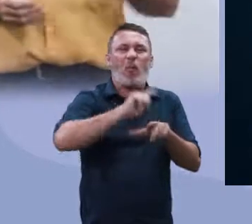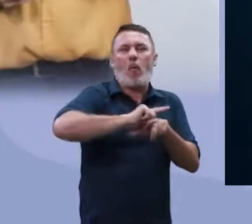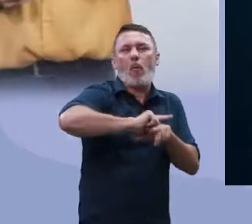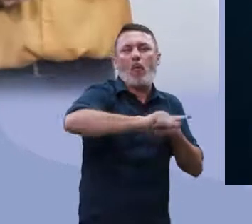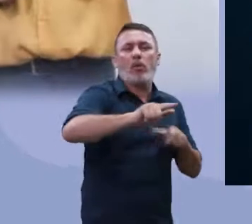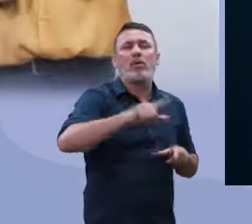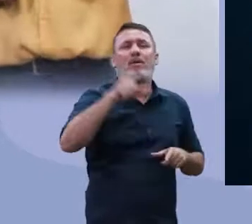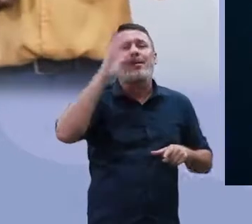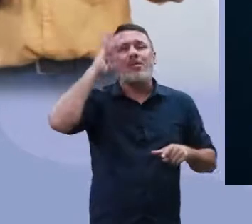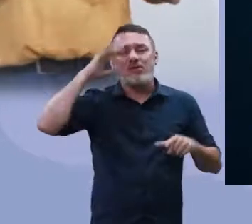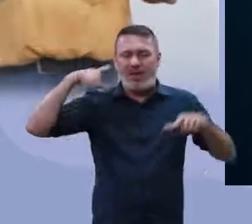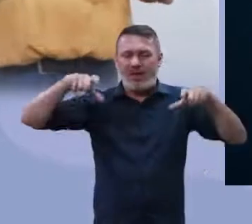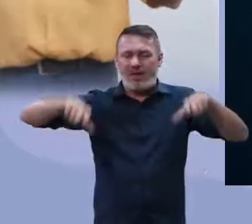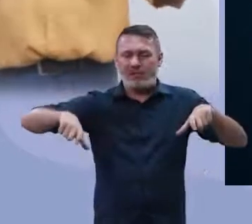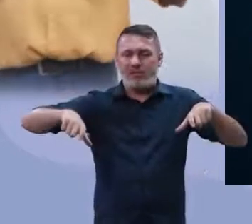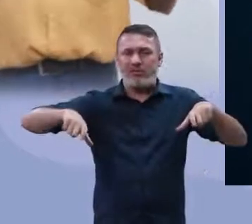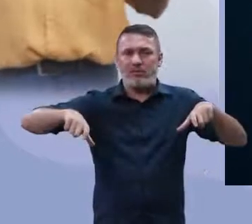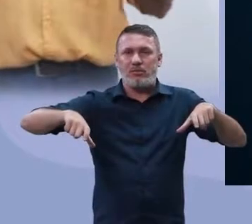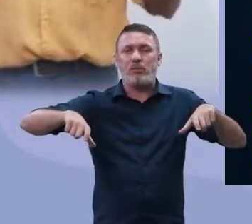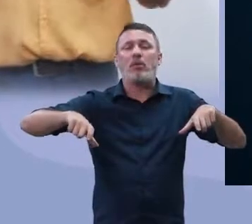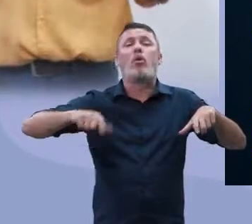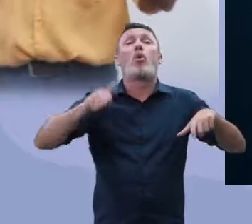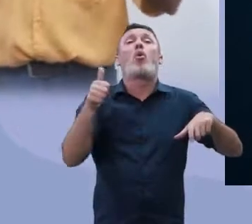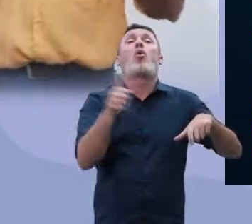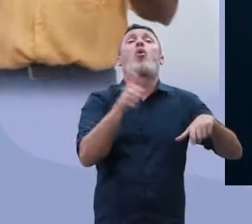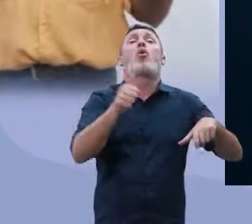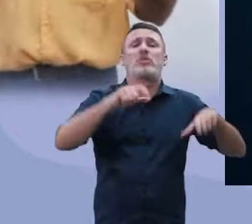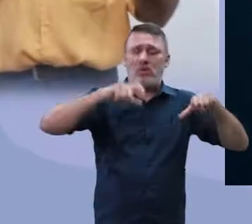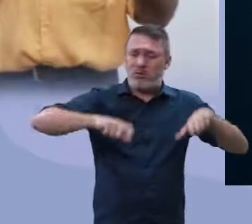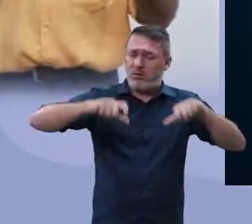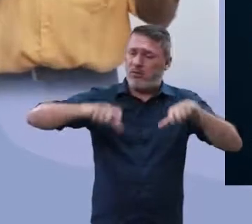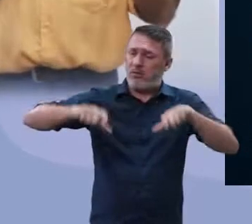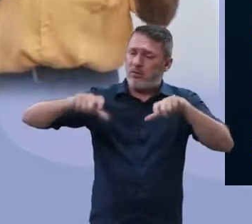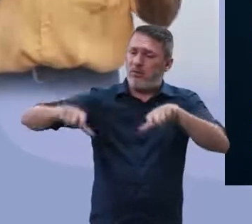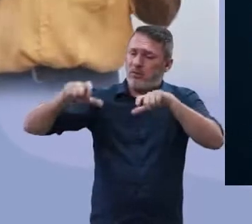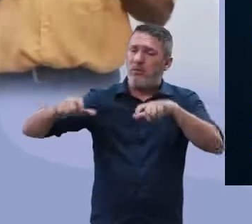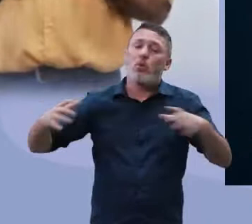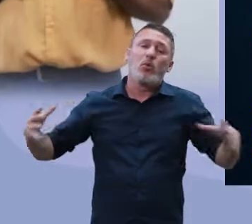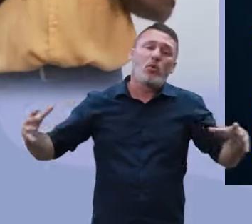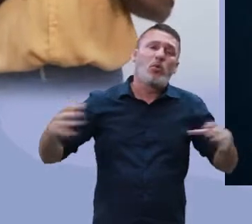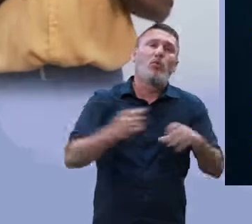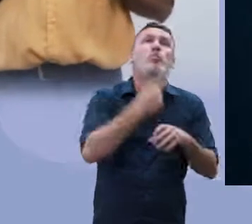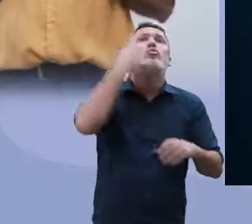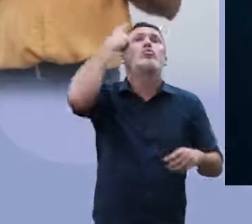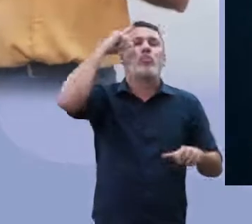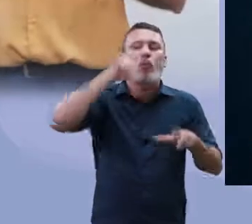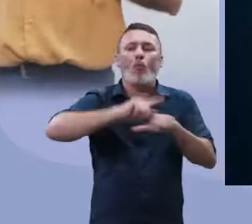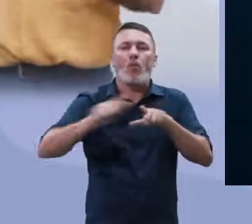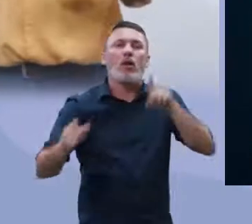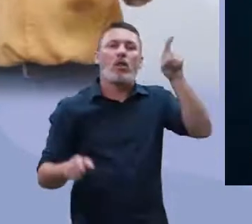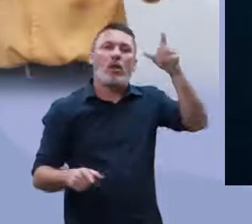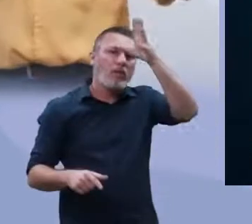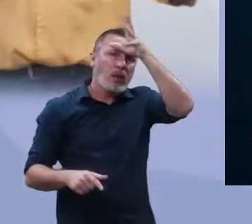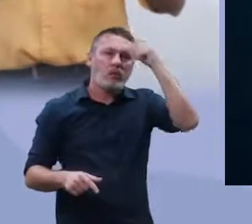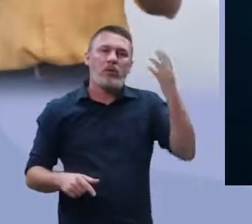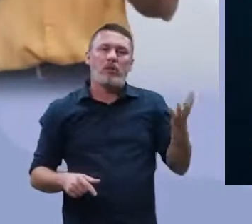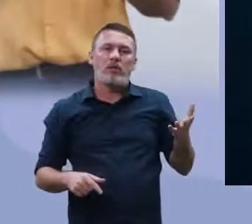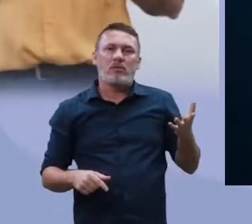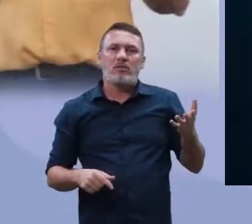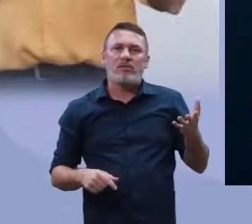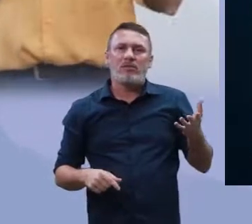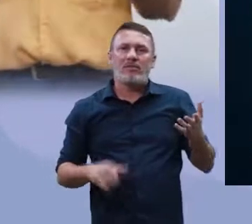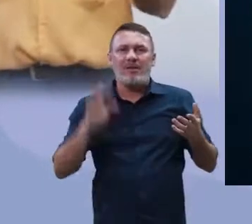futebol. Pega um campo de futebol, multiplica essa área do campo por 11 vezes. Agora imagina toda essa área